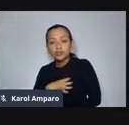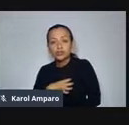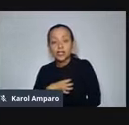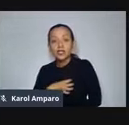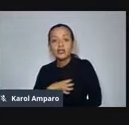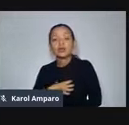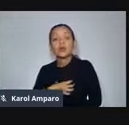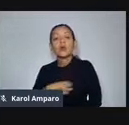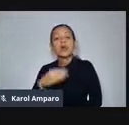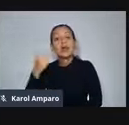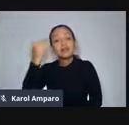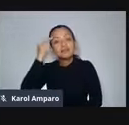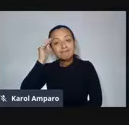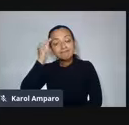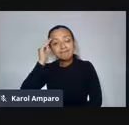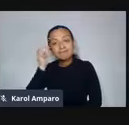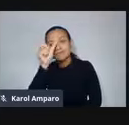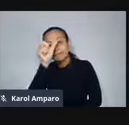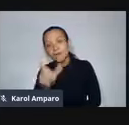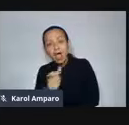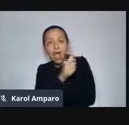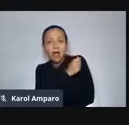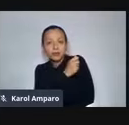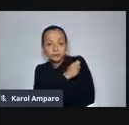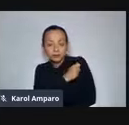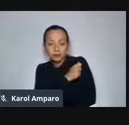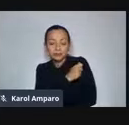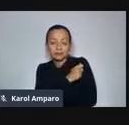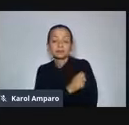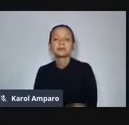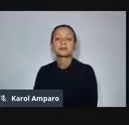né? No trato com os alunos.